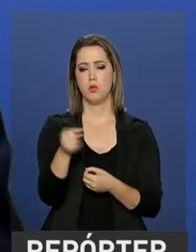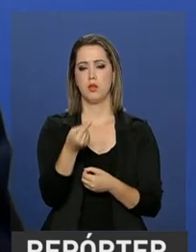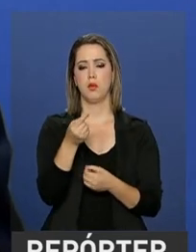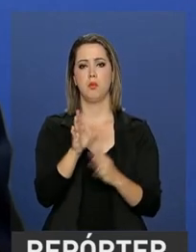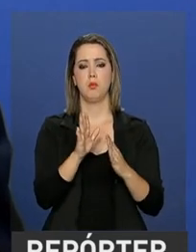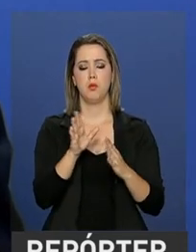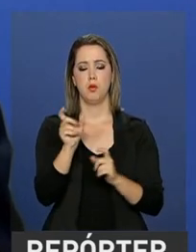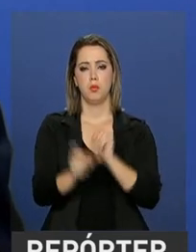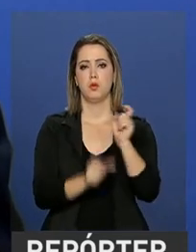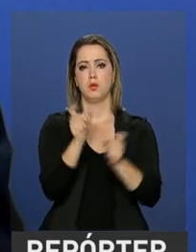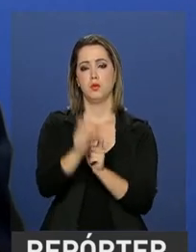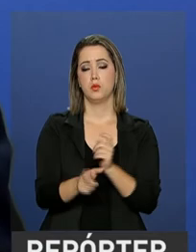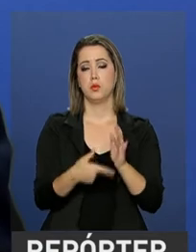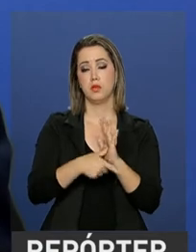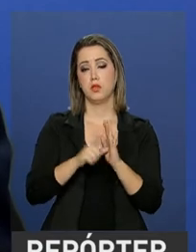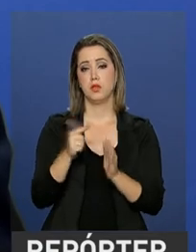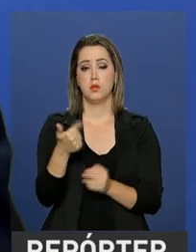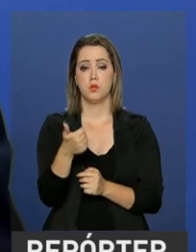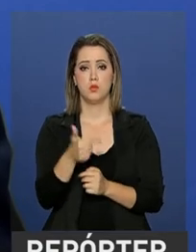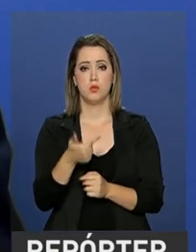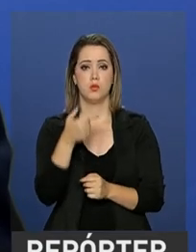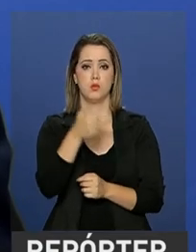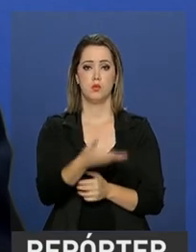eram atingidos é pelo fato